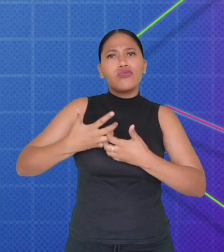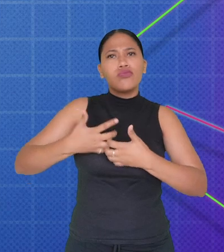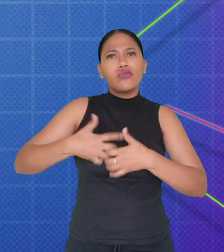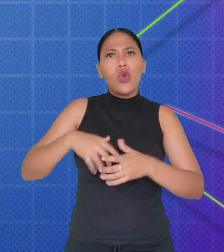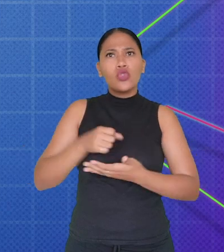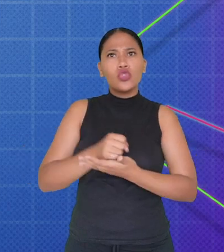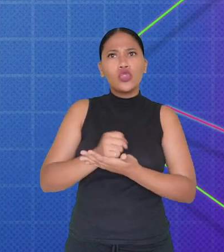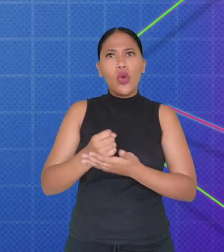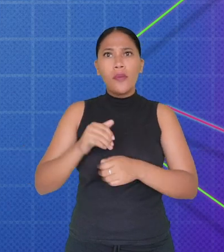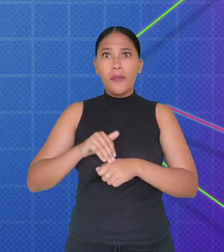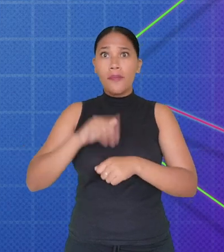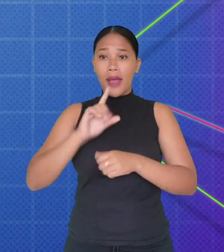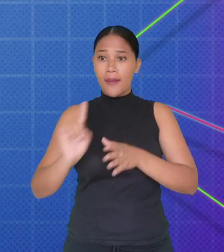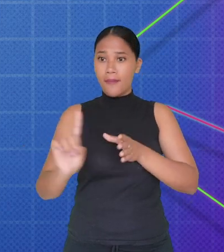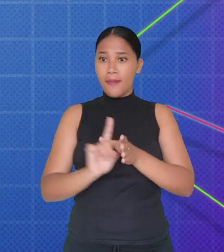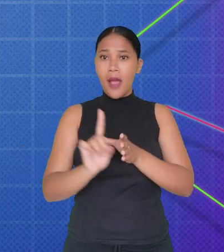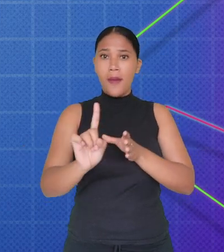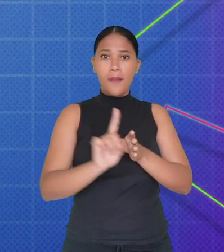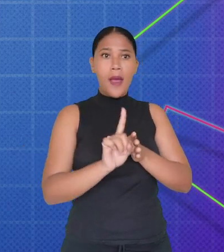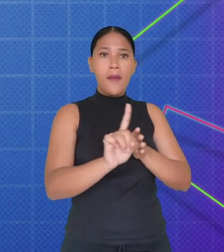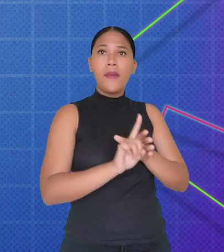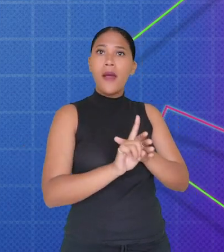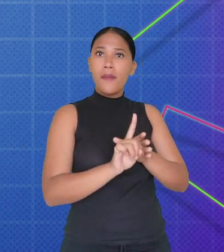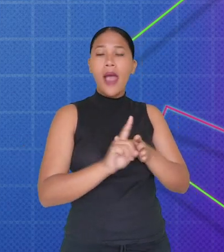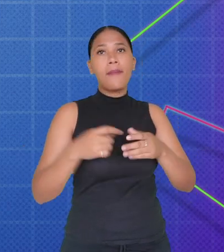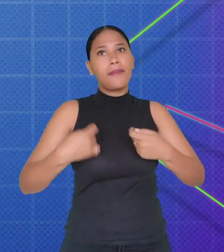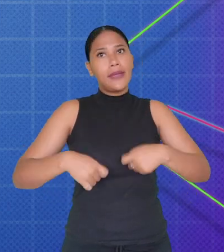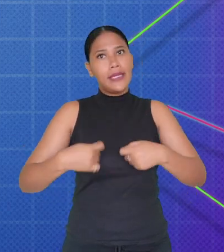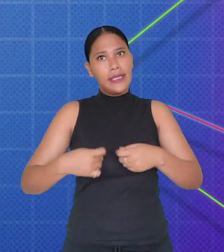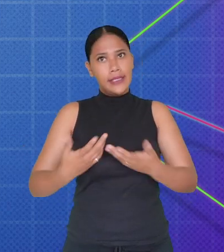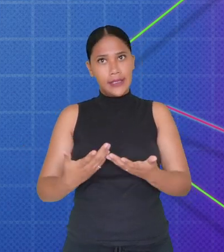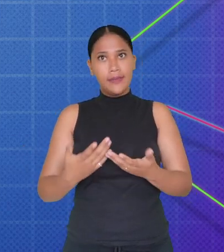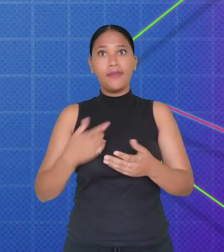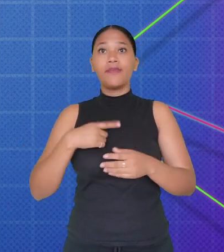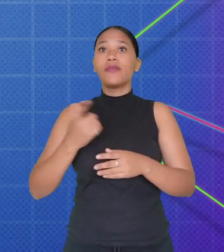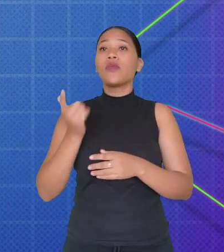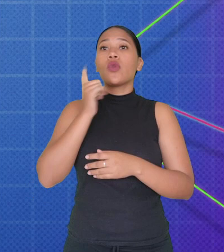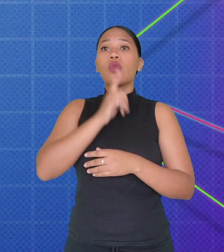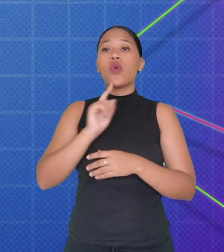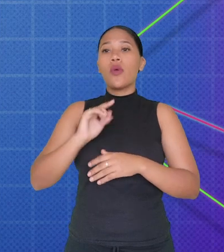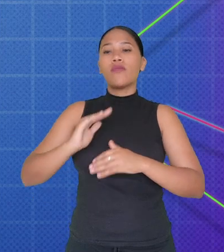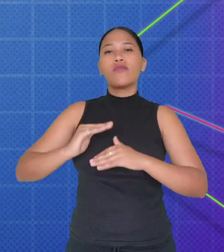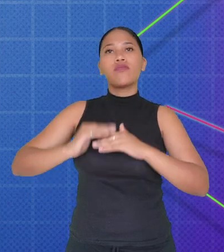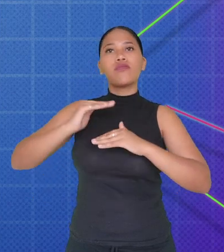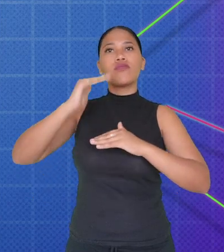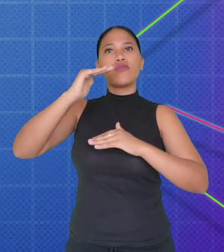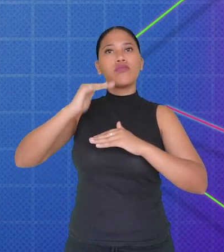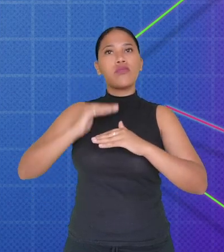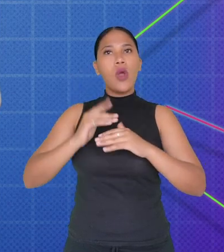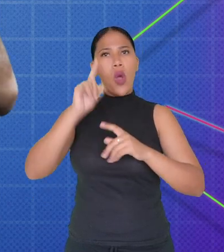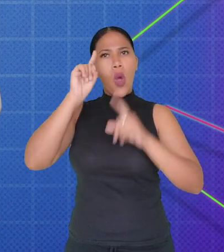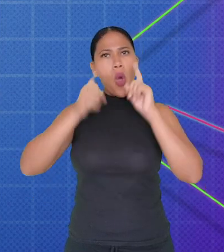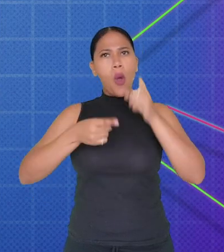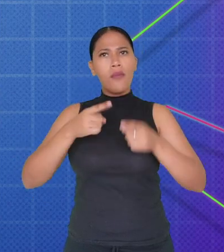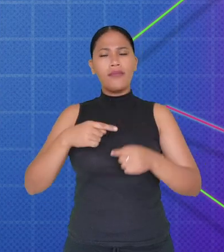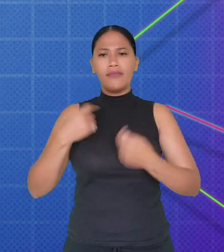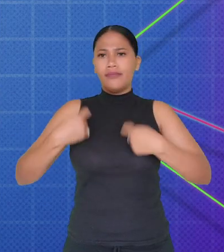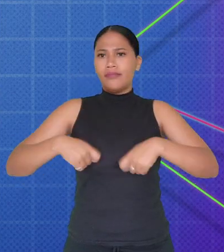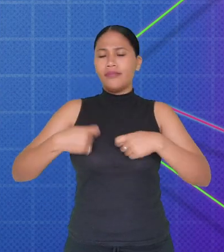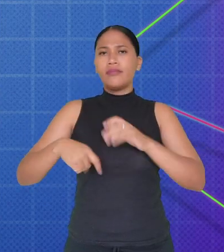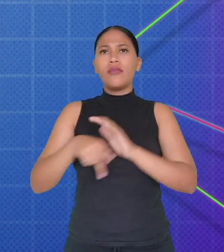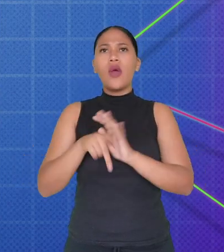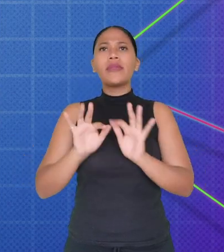a complexidade do jogo aumenta mais membros e mais especializações são necessárias tornando A Hierarquia de comando uma ferramenta